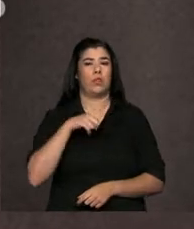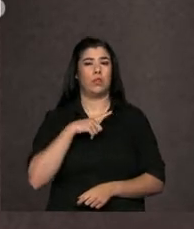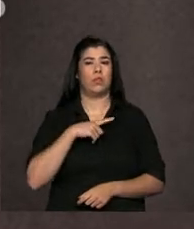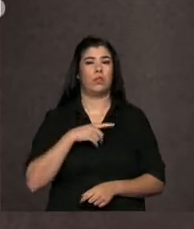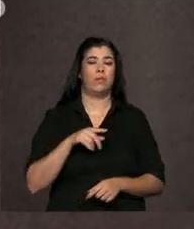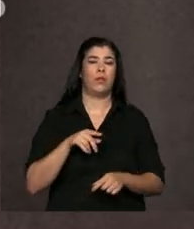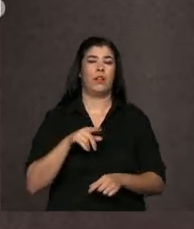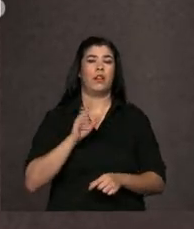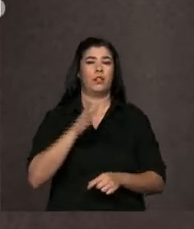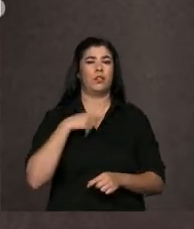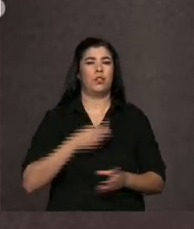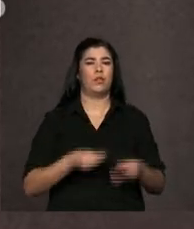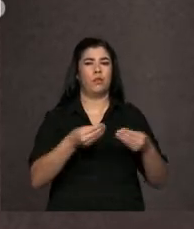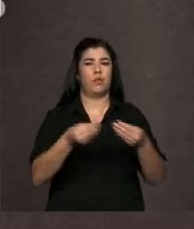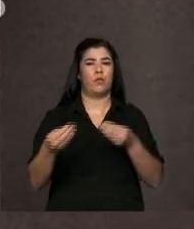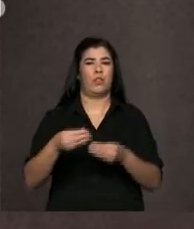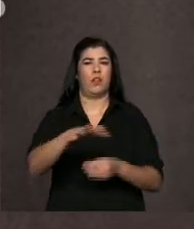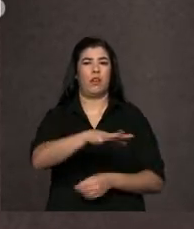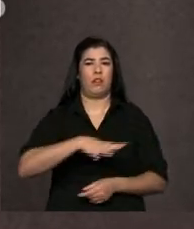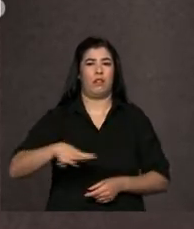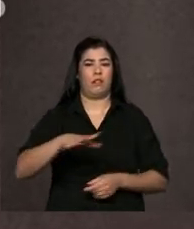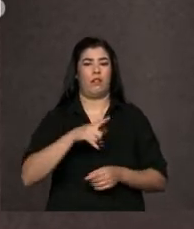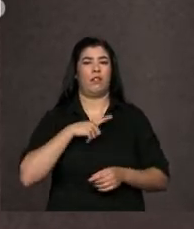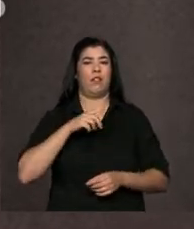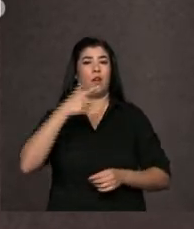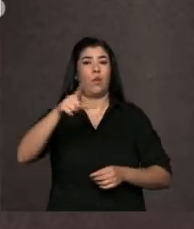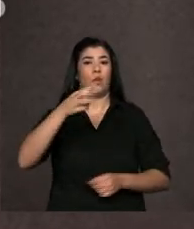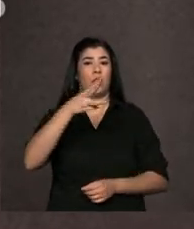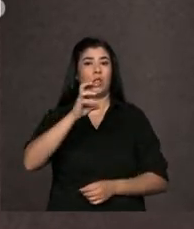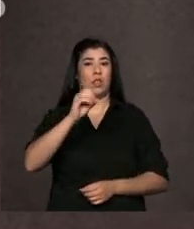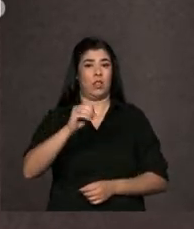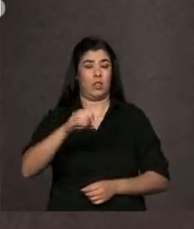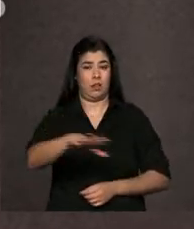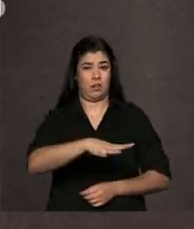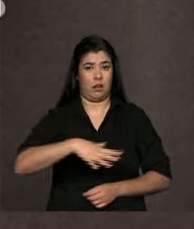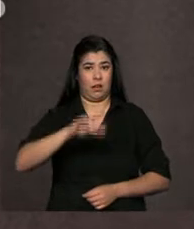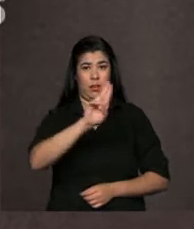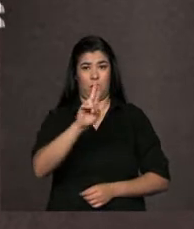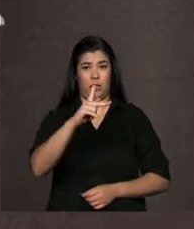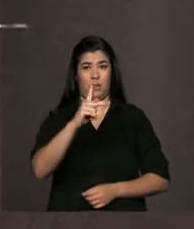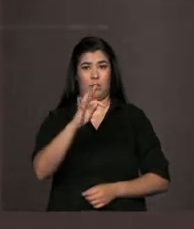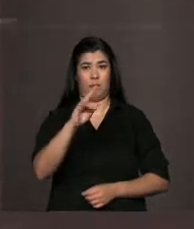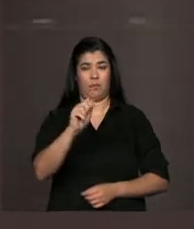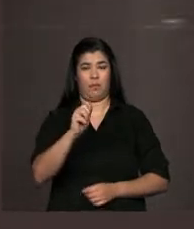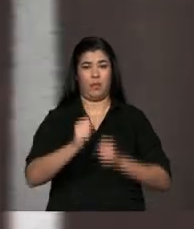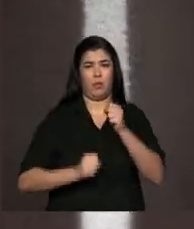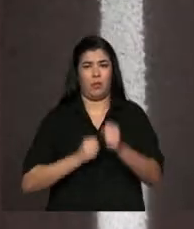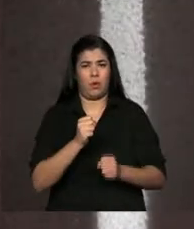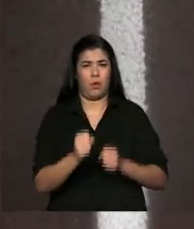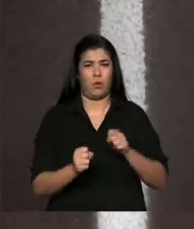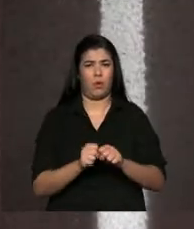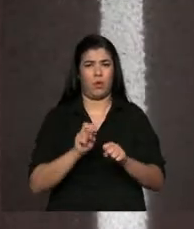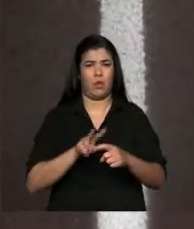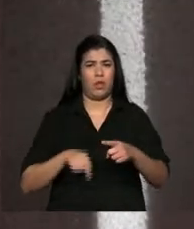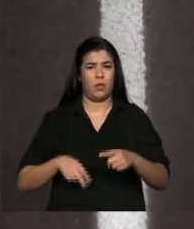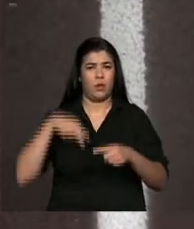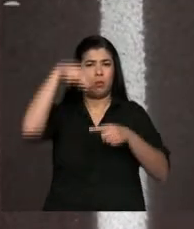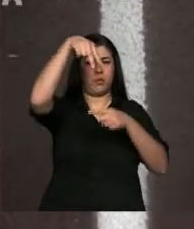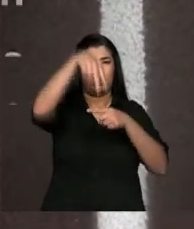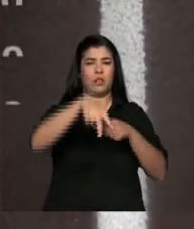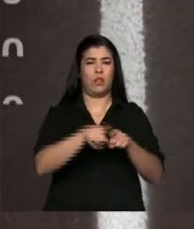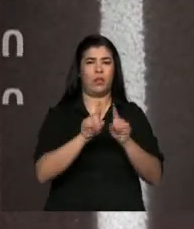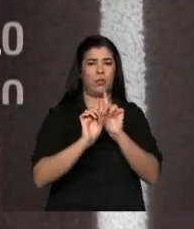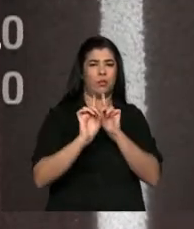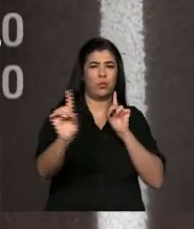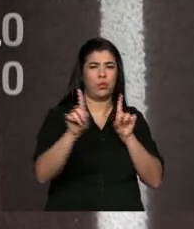das instalações já entregues, outras 30 pistas estão previstas. Podem abrigar provas de corrida, saltos em altura,